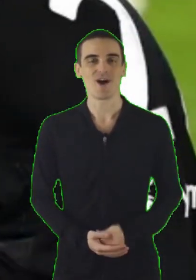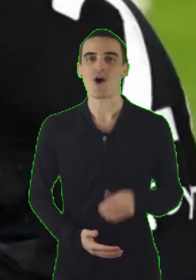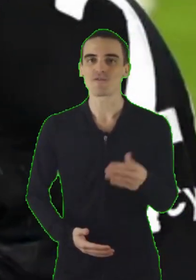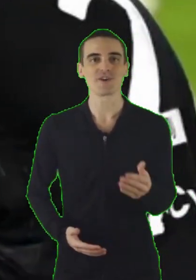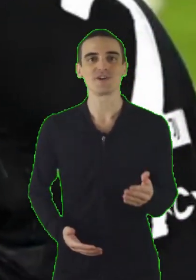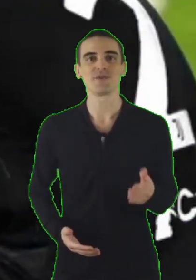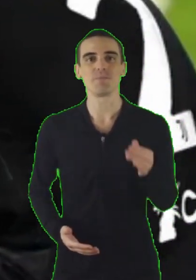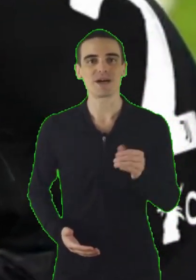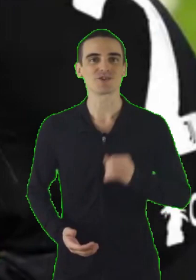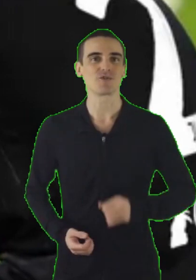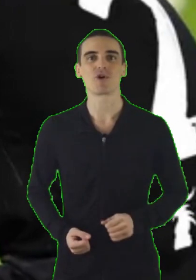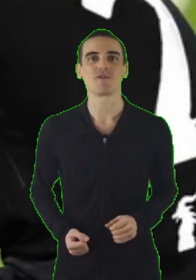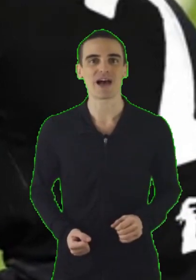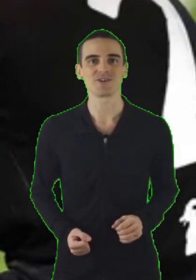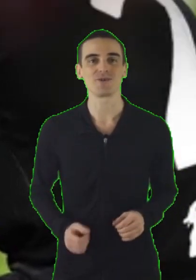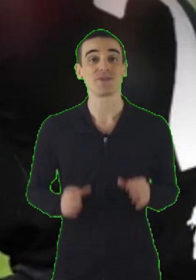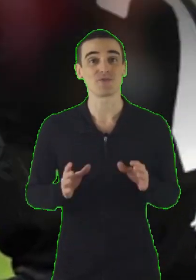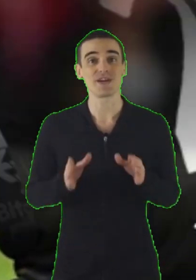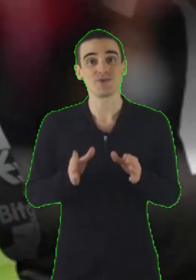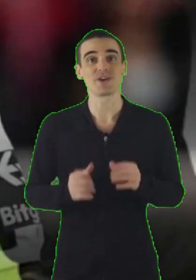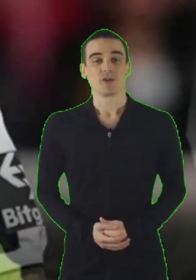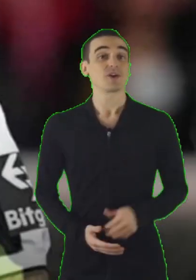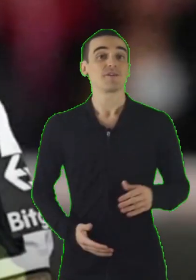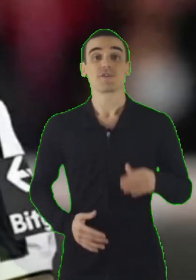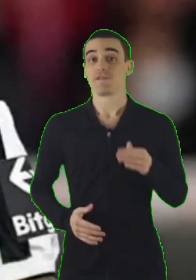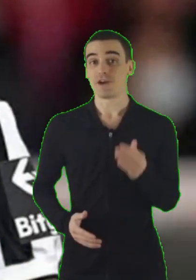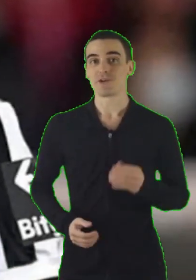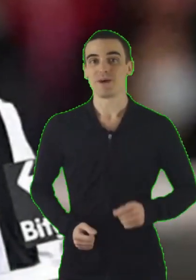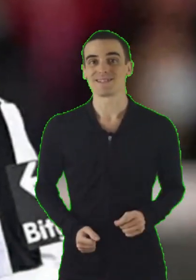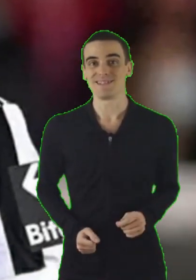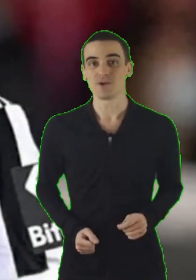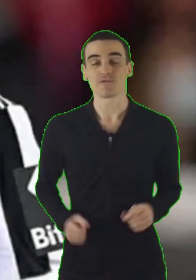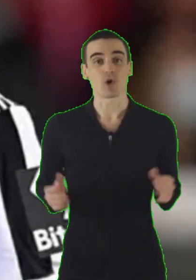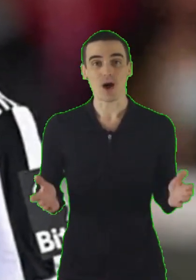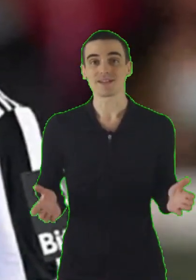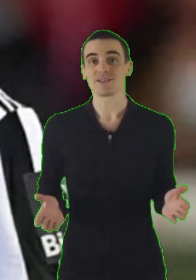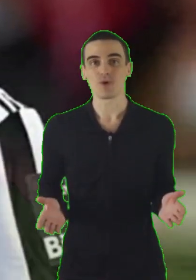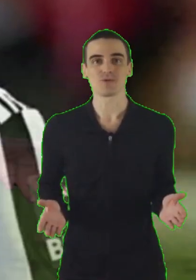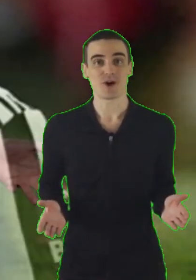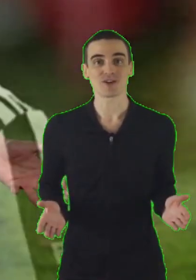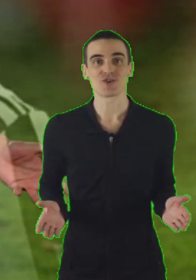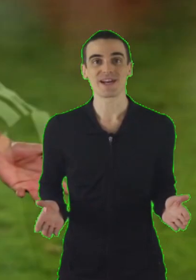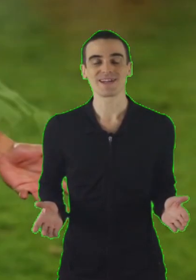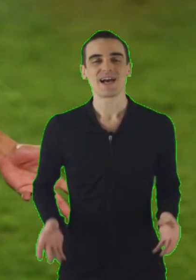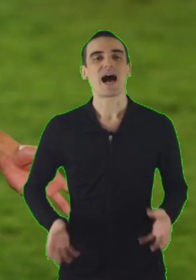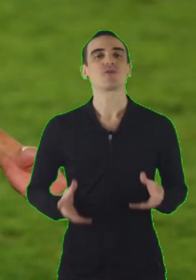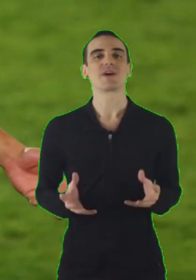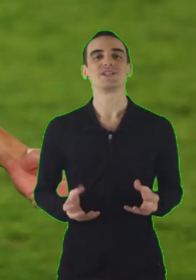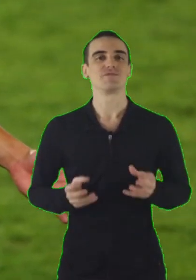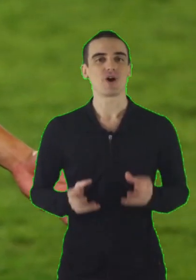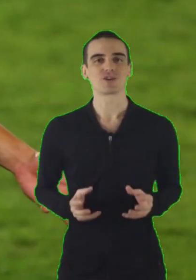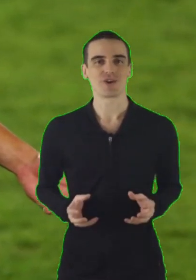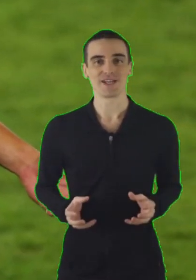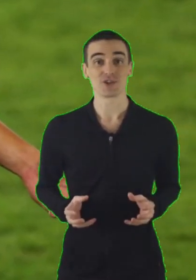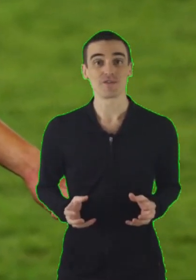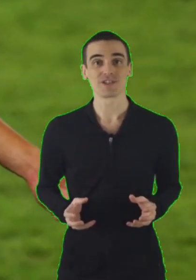italiano. O atacante Caio Jorge é considerado como uma das grandes promessas do futebol brasileiro. O atleta foi revelado pelo Santos,